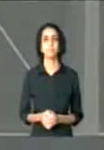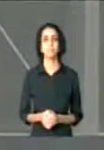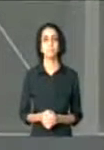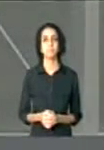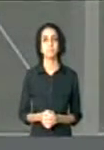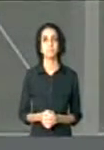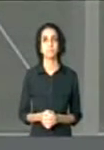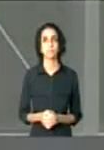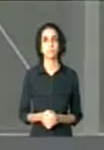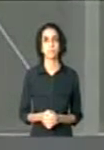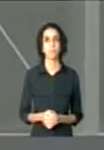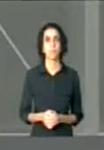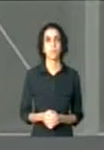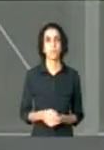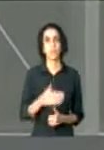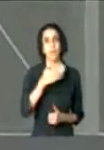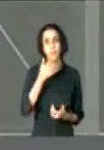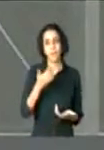Antes, abortar